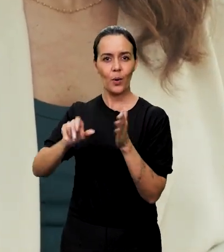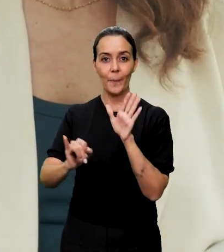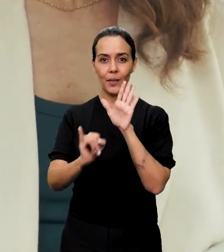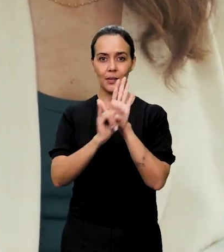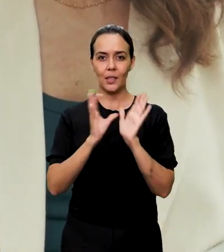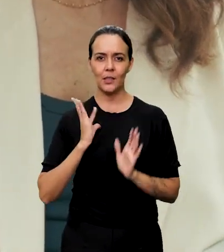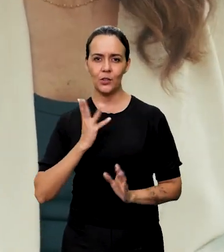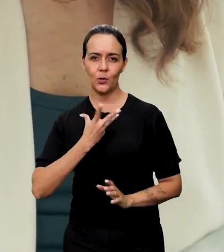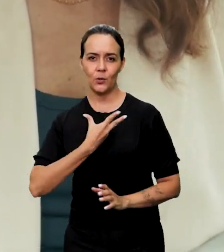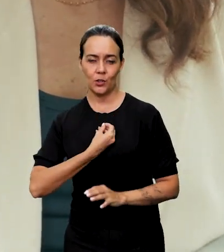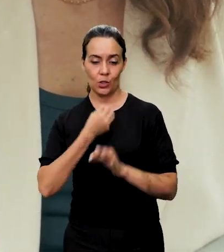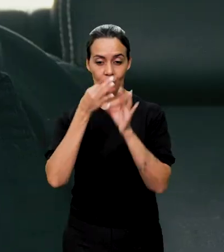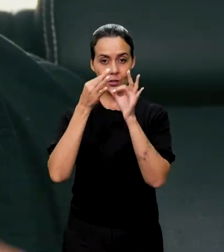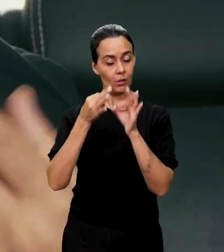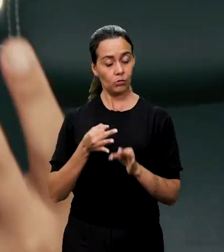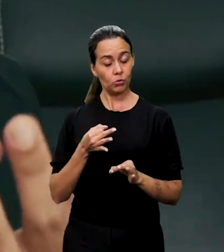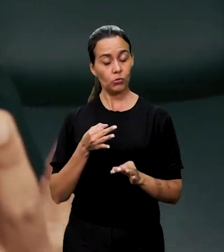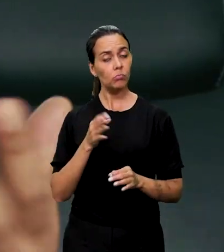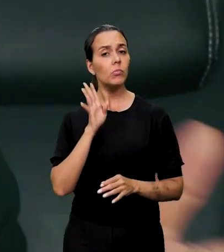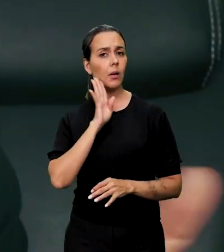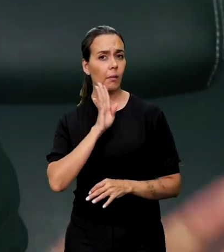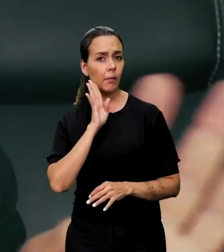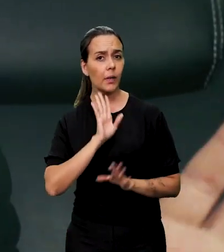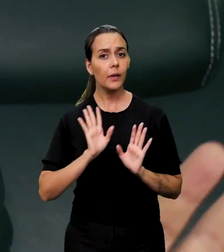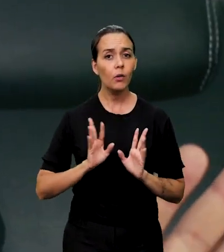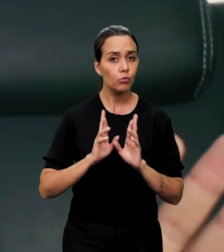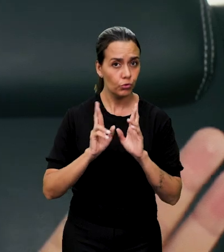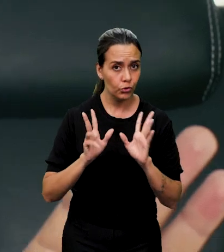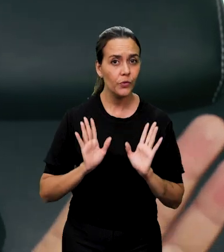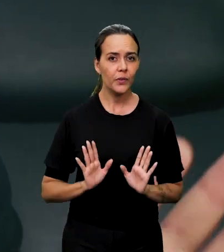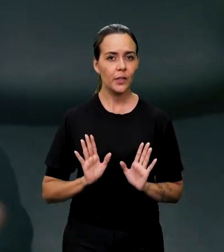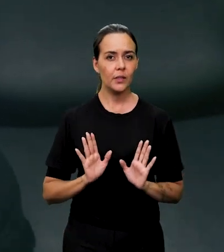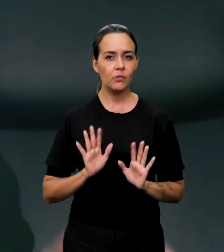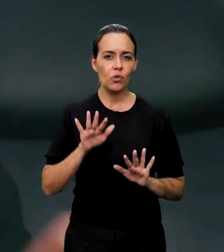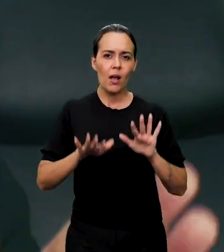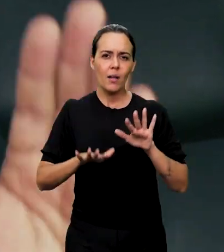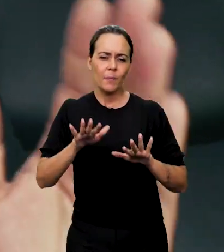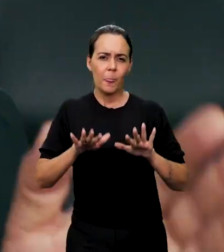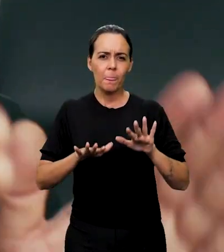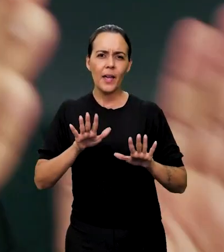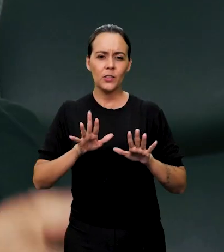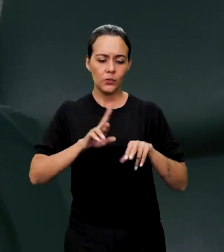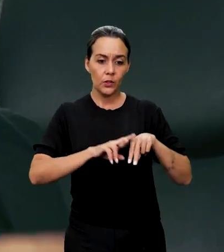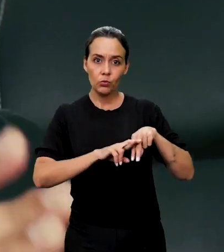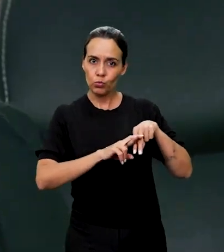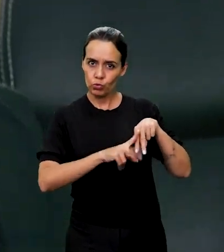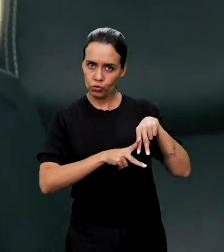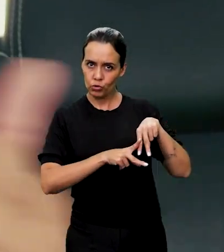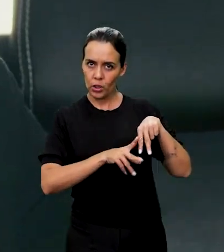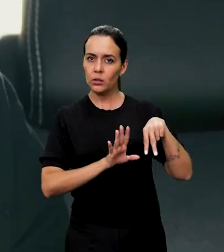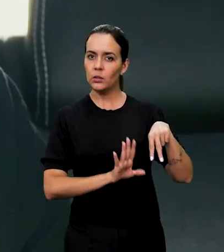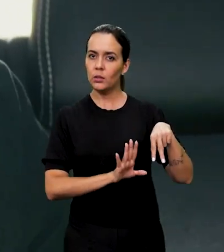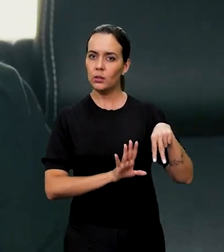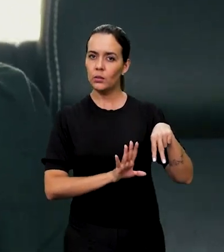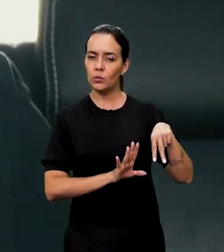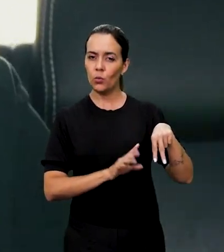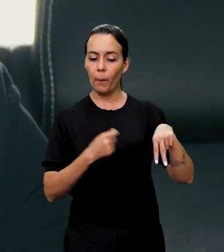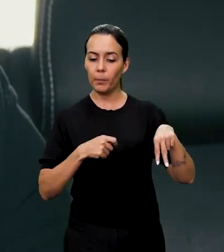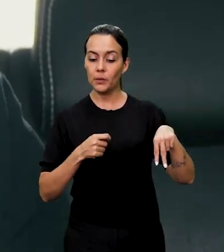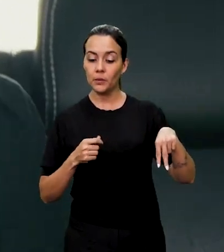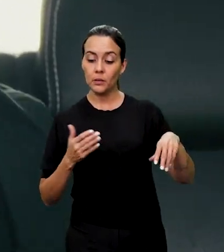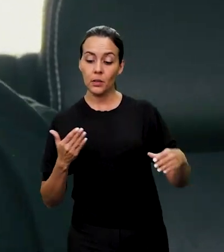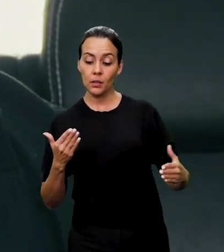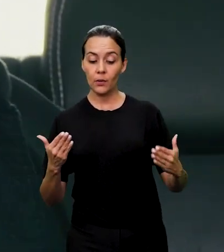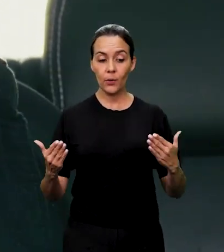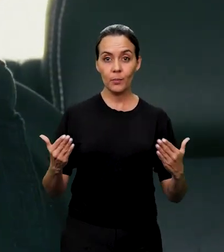para identidades trans certinho, eu acho legal ter uma espécie de caretice da dissidência de gênero. Porém, é sempre preciso